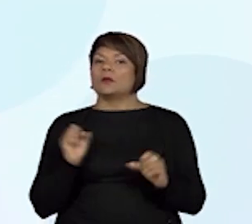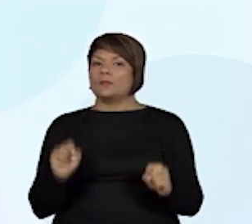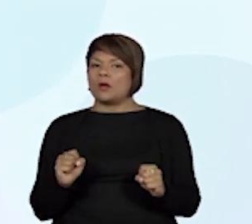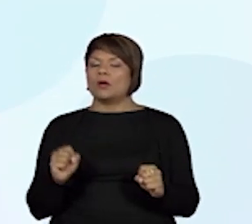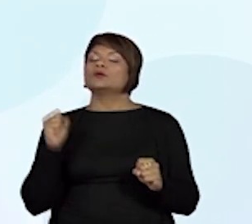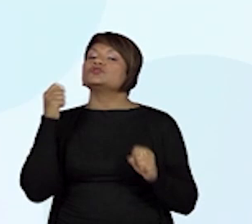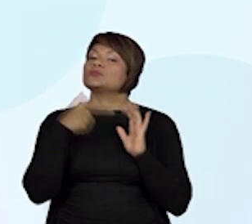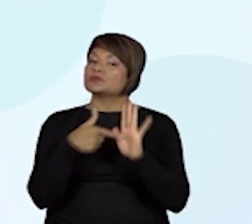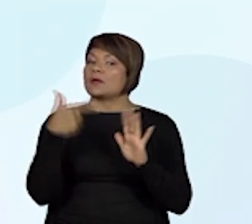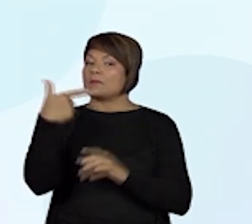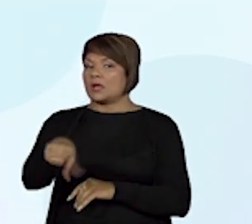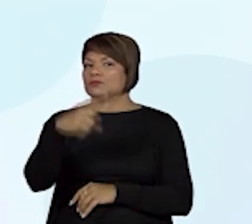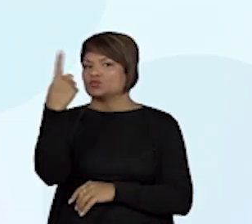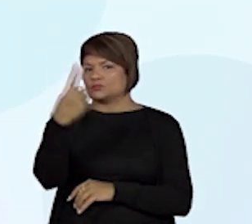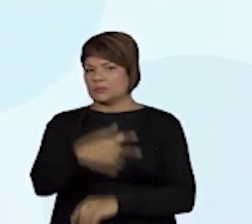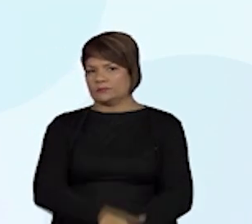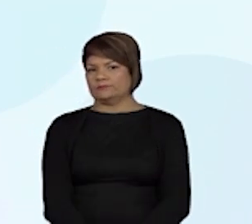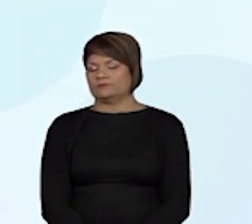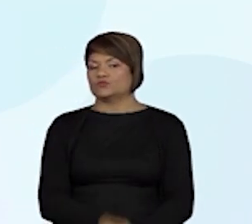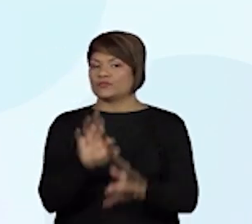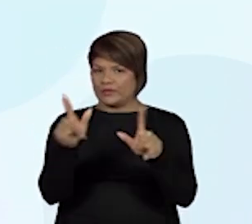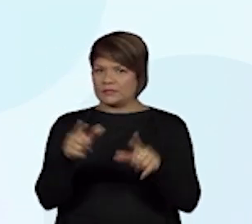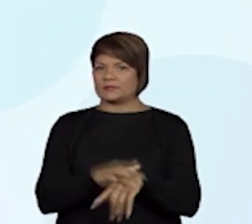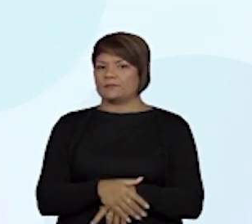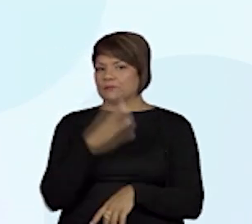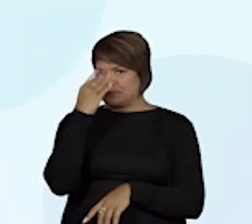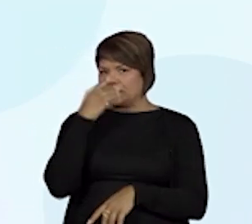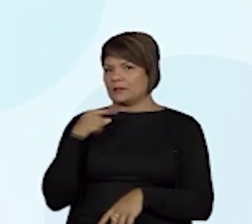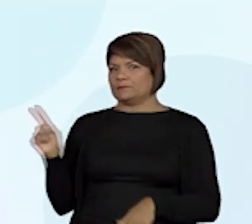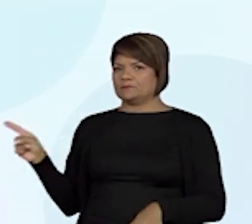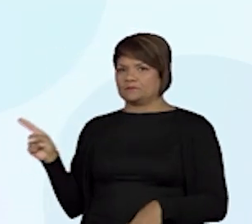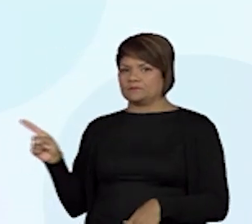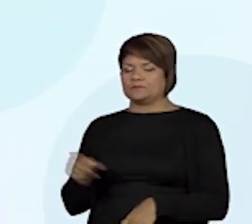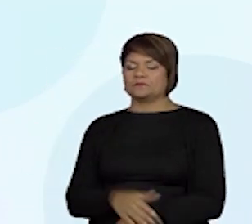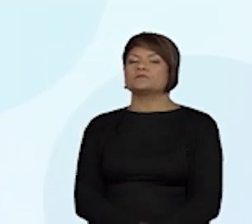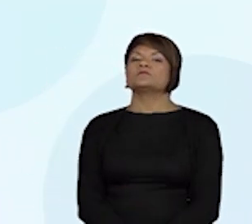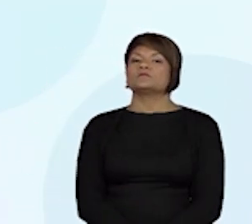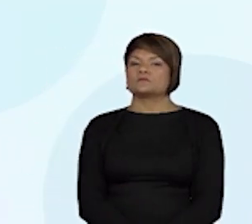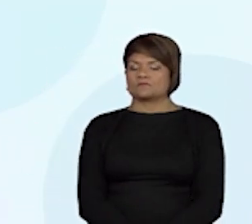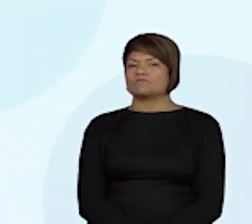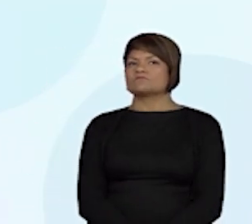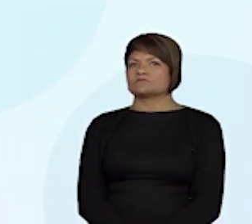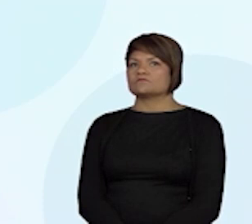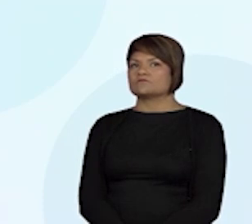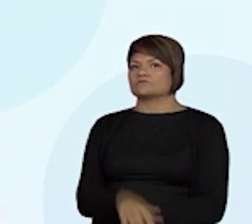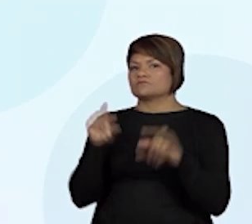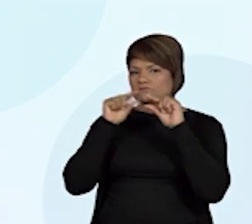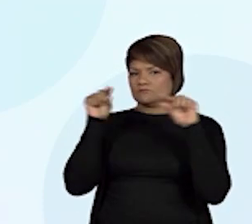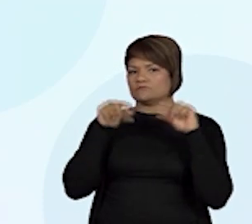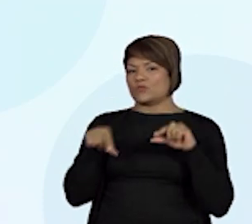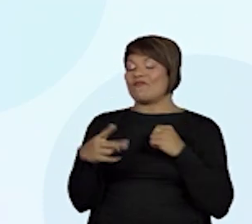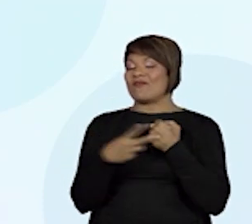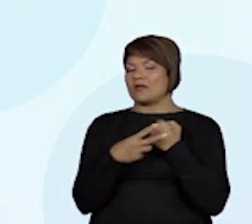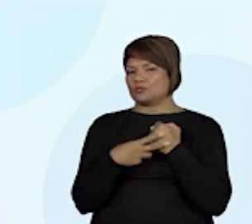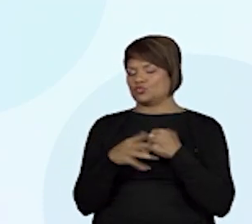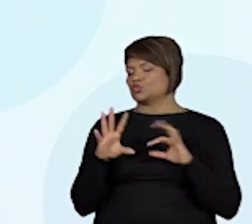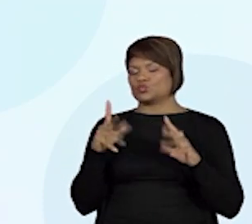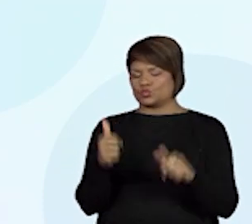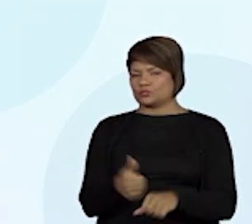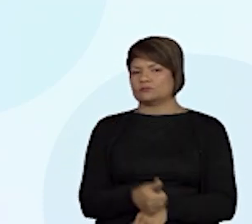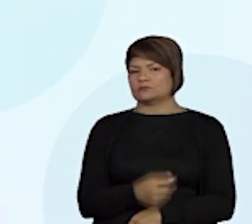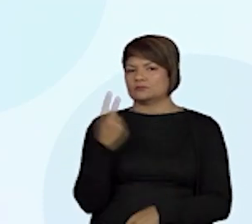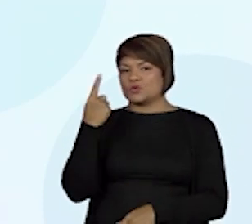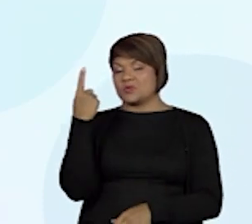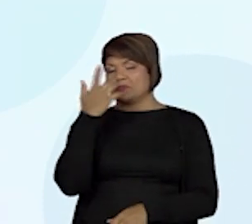Então, olha só, printem para vocês responderem bem bonitinho todos esses verbos aí em primeira pessoa. O eu, igual